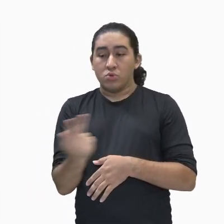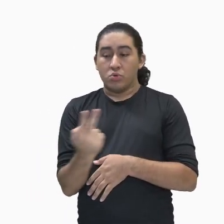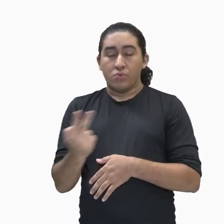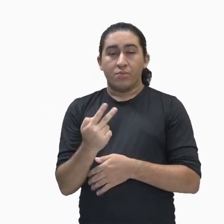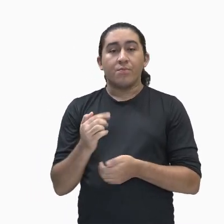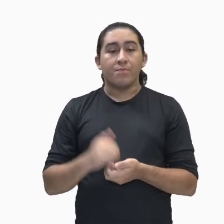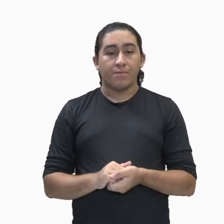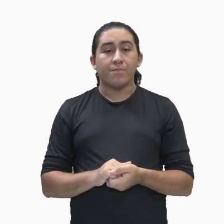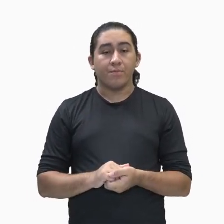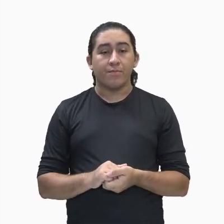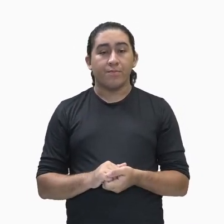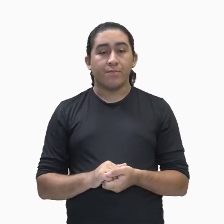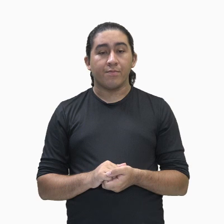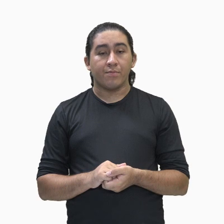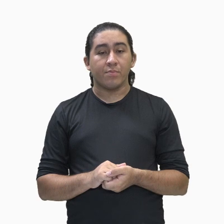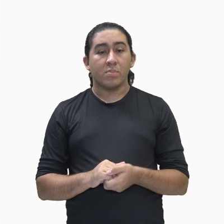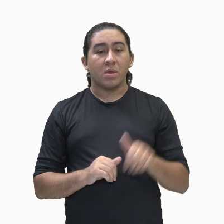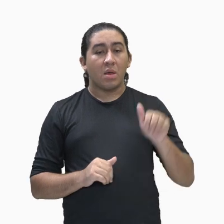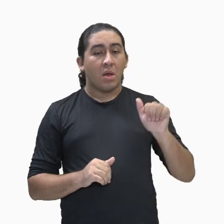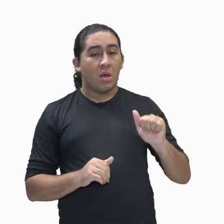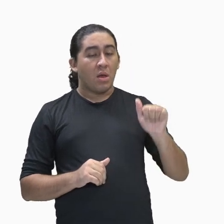Godfather. Godfather,